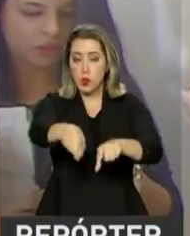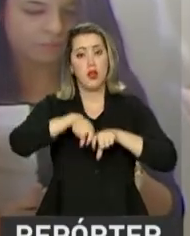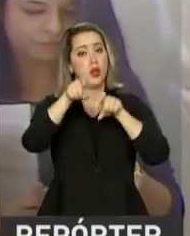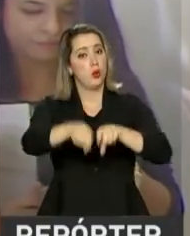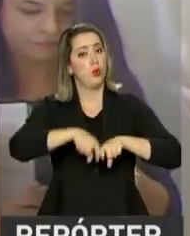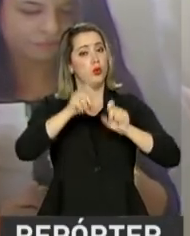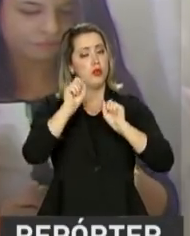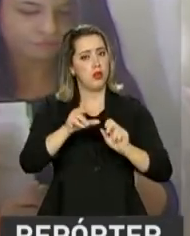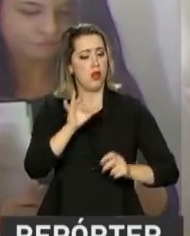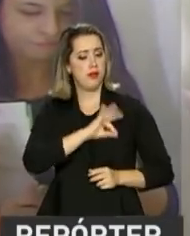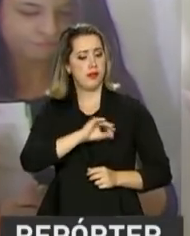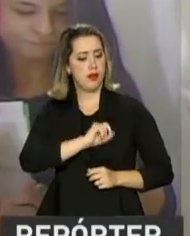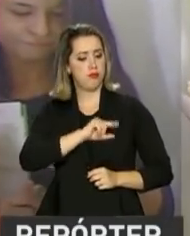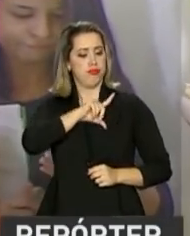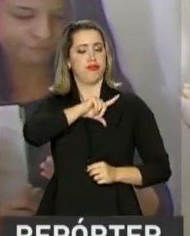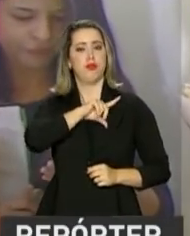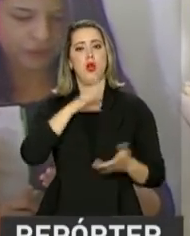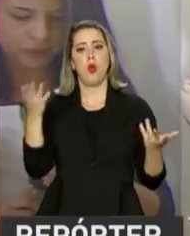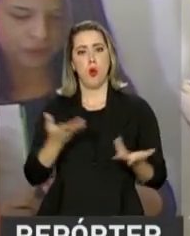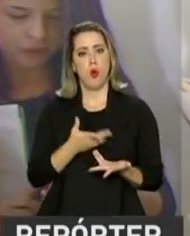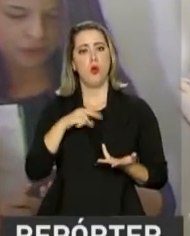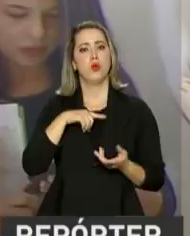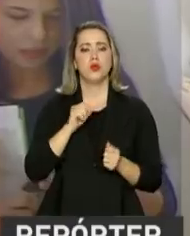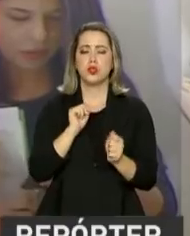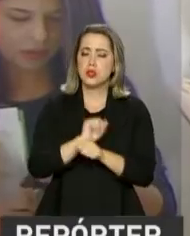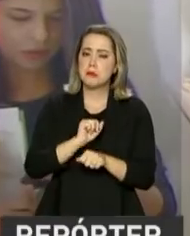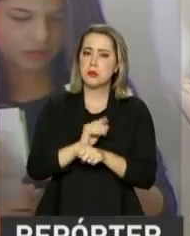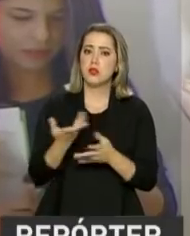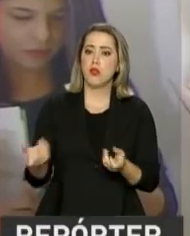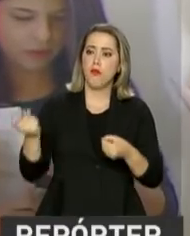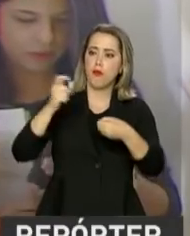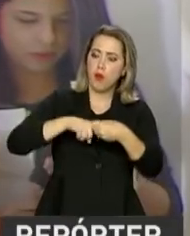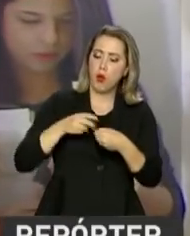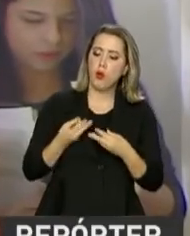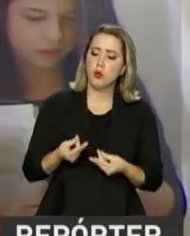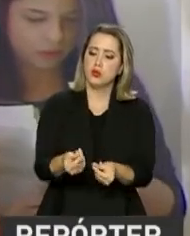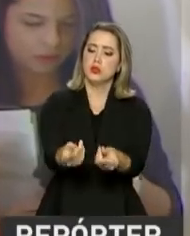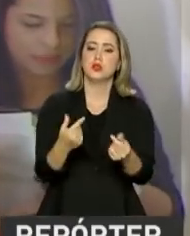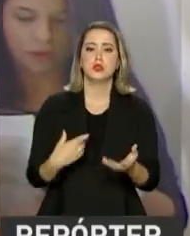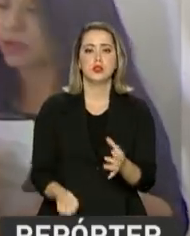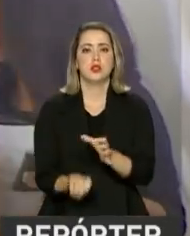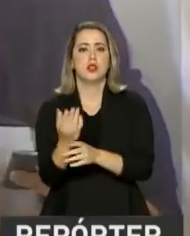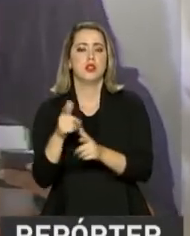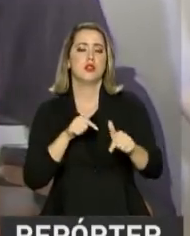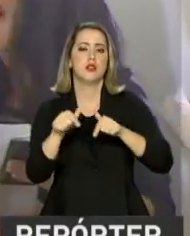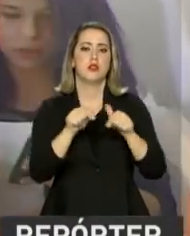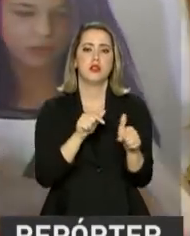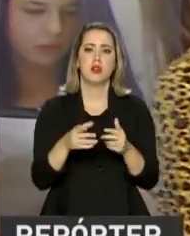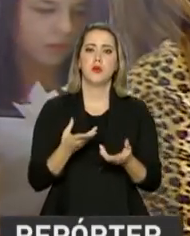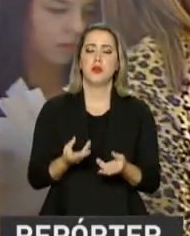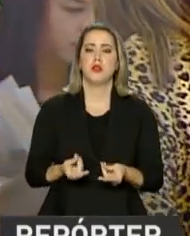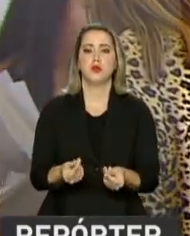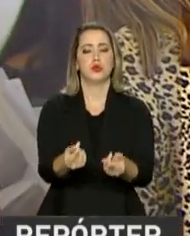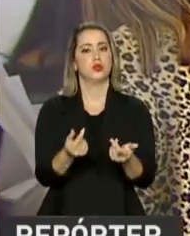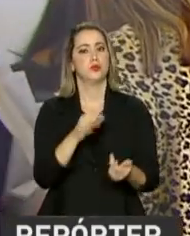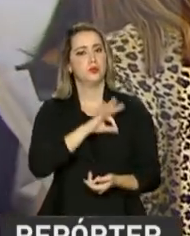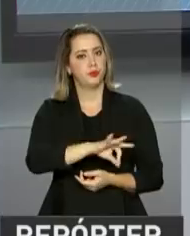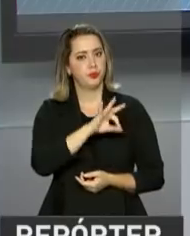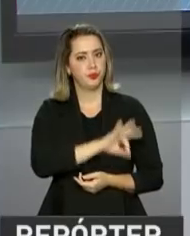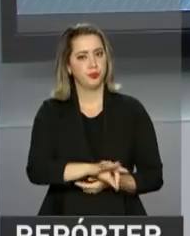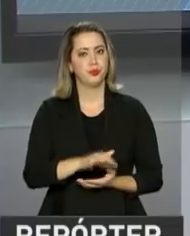o recurso que se perdia com a burocracia hoje vem para o setor produtivo, gerando novos empregos, novos investimentos, gerando renda. Isso que